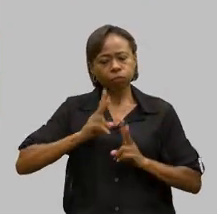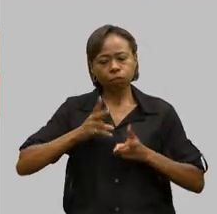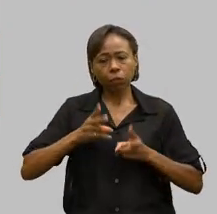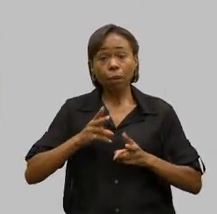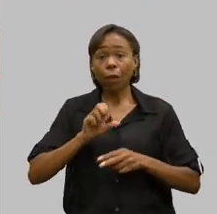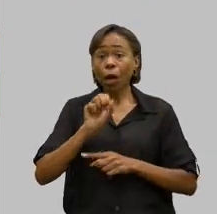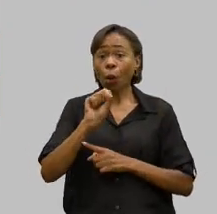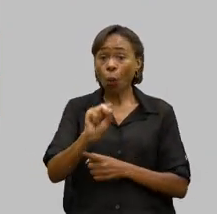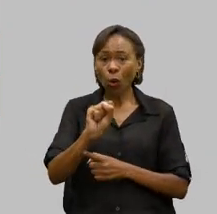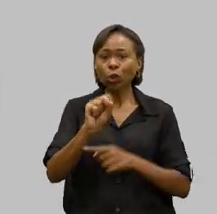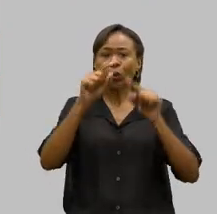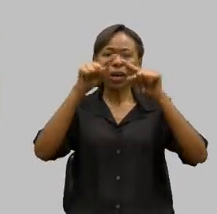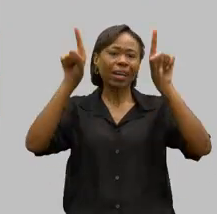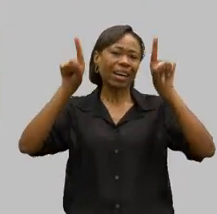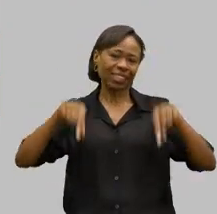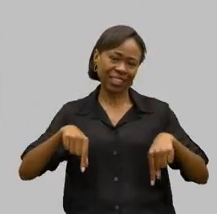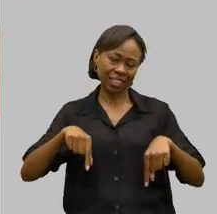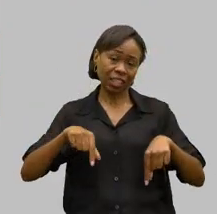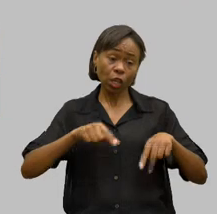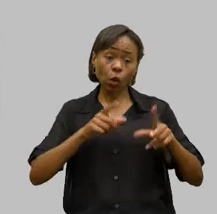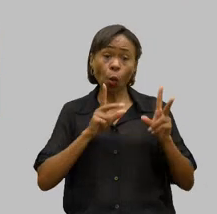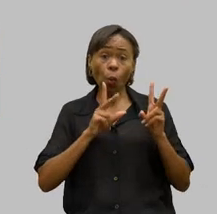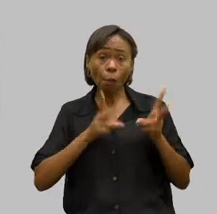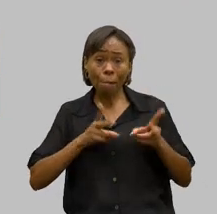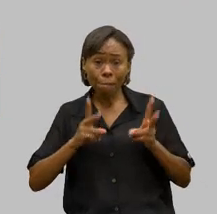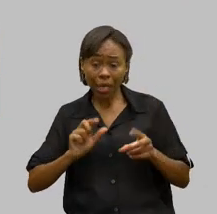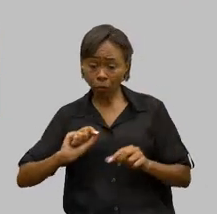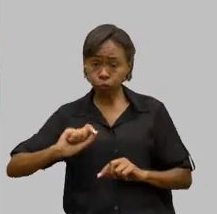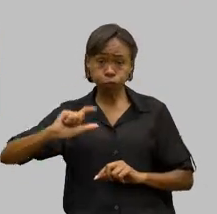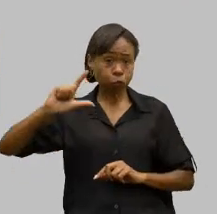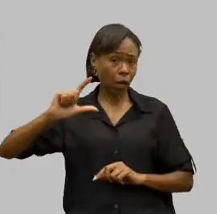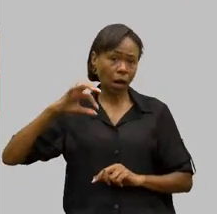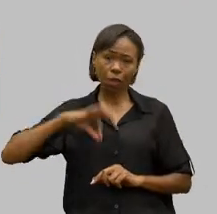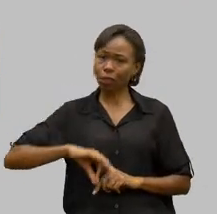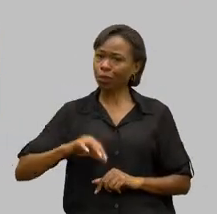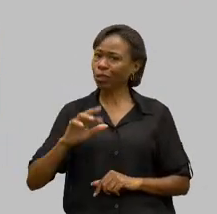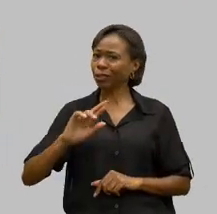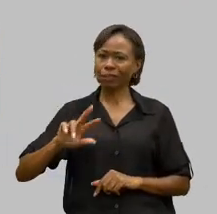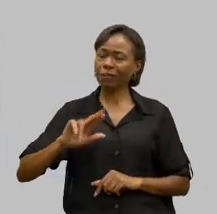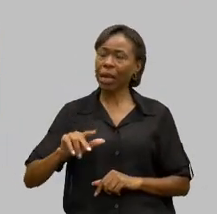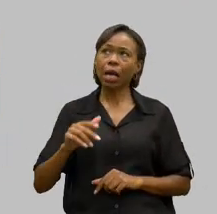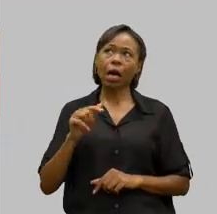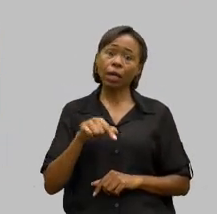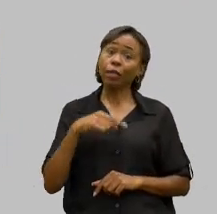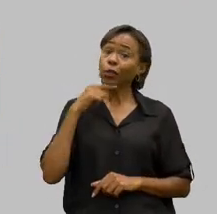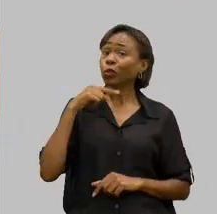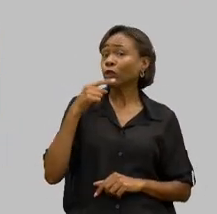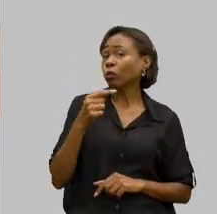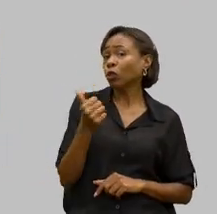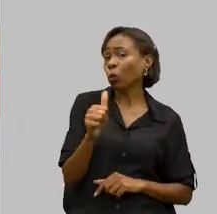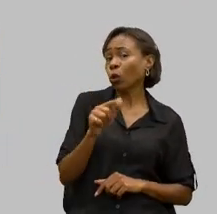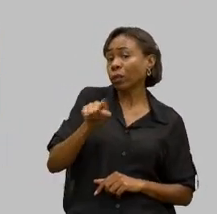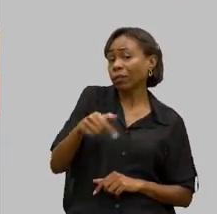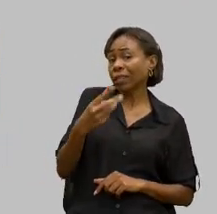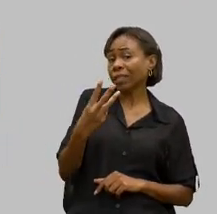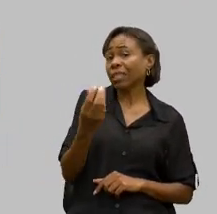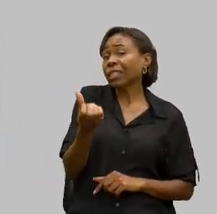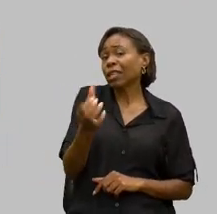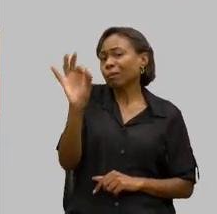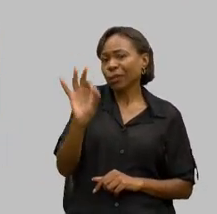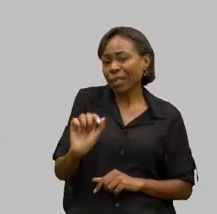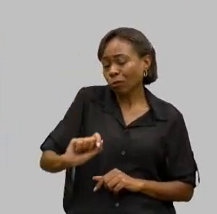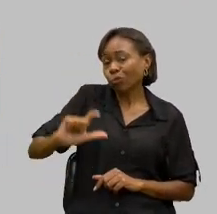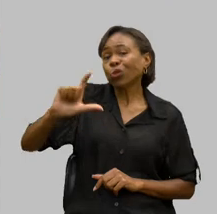carreiras do mesmo reajuste e permanece ainda a dúvida do reajuste de 11,36%. Porque, se não está